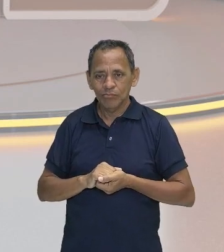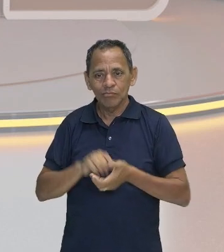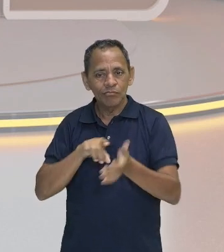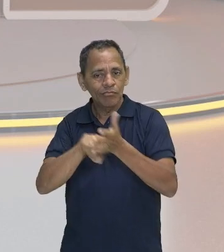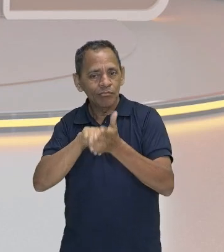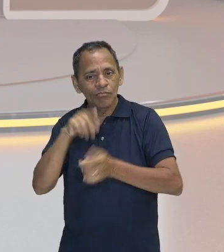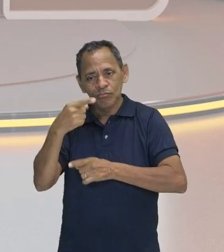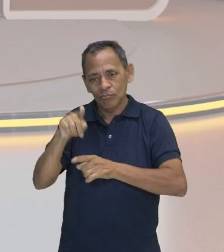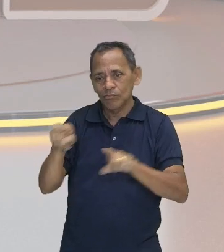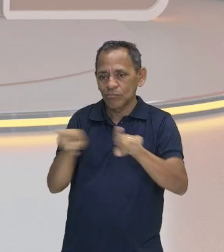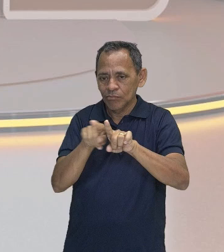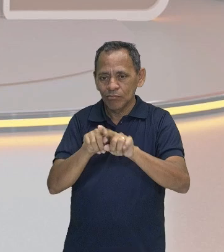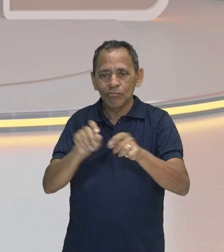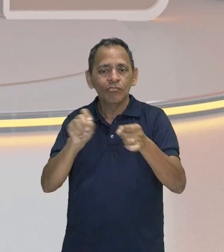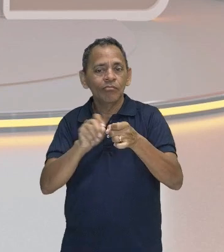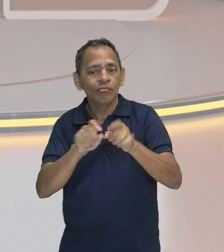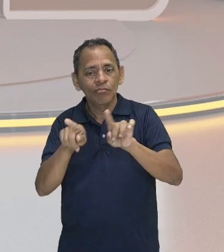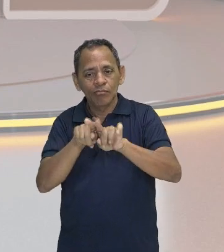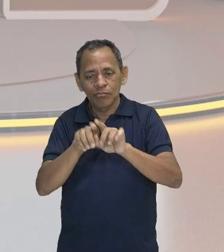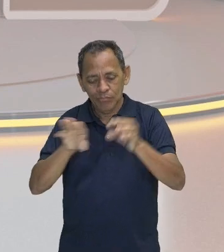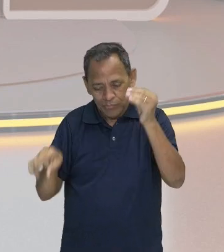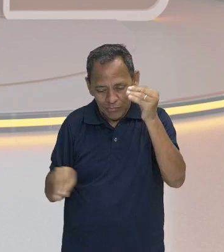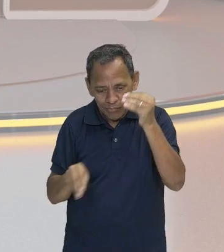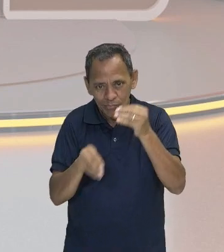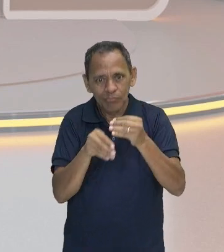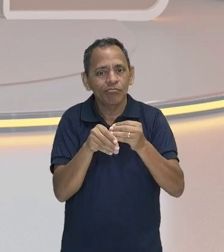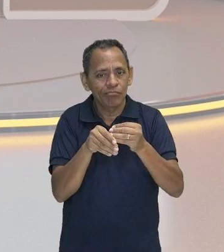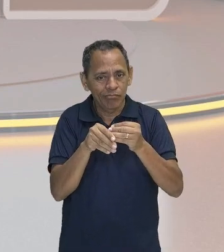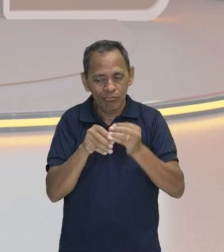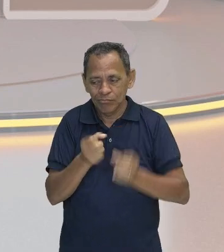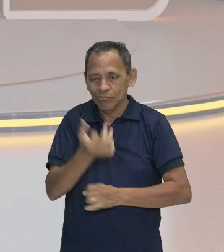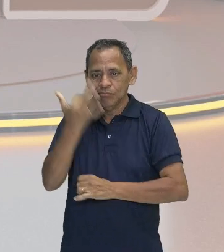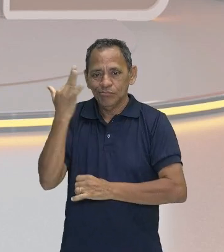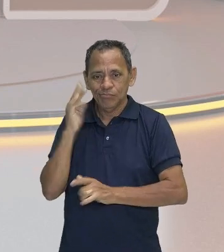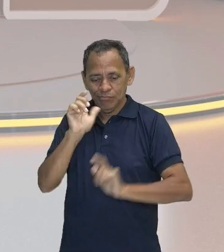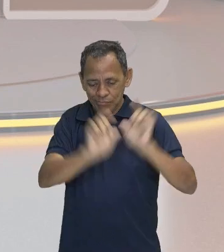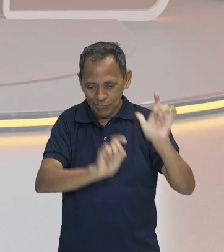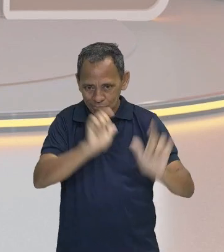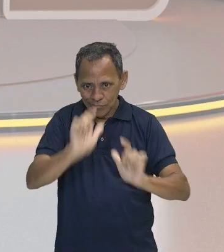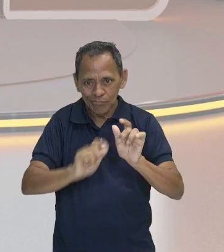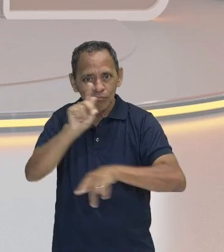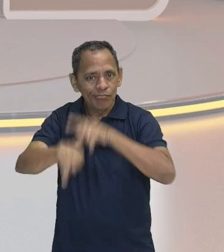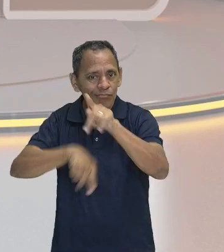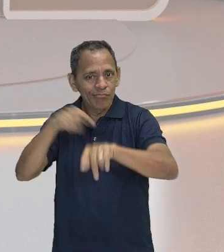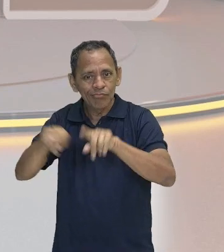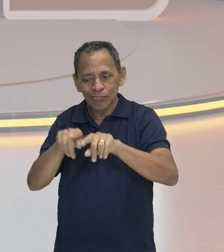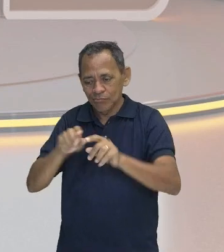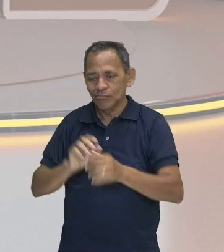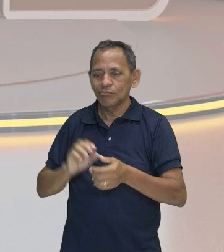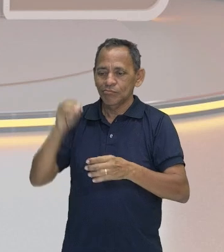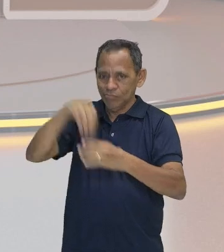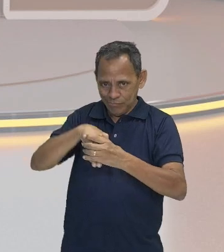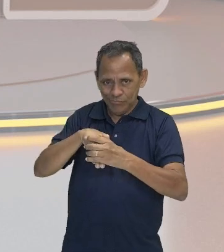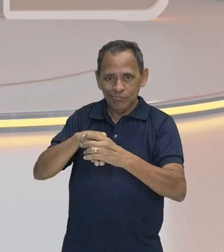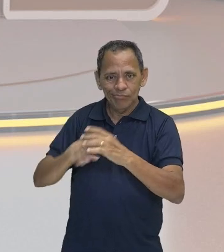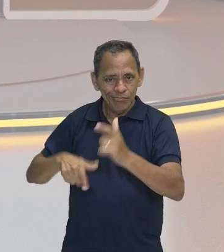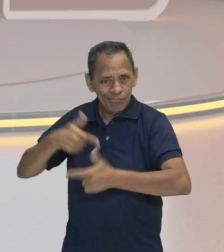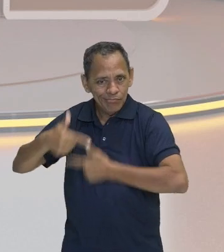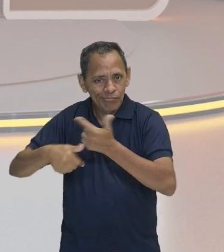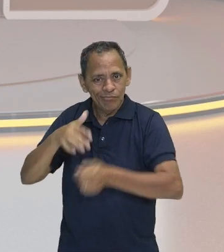partir disso, ele vai inserir ali o quantitativo da população, que está inserido no mercado de trabalho ou que